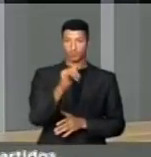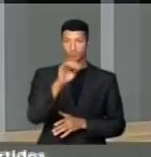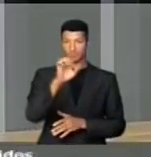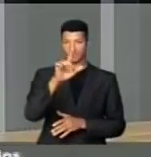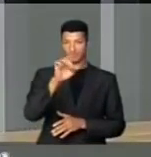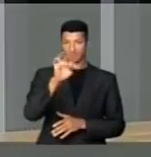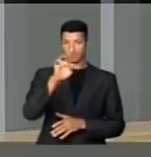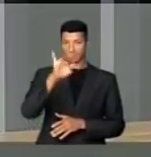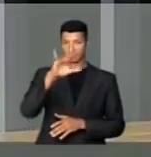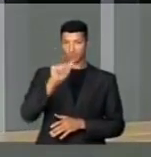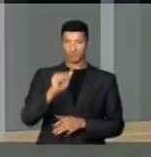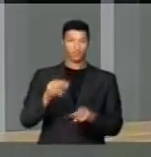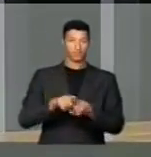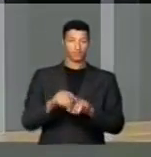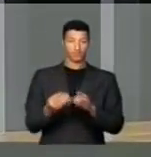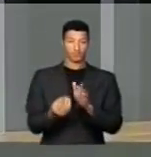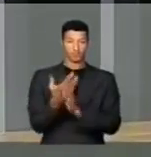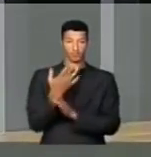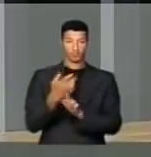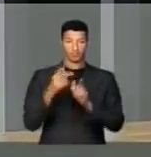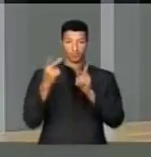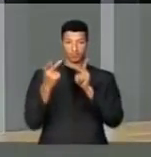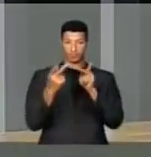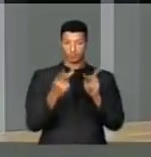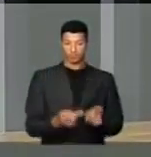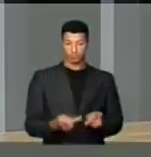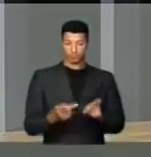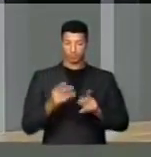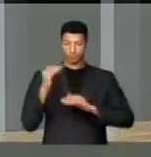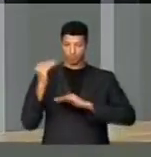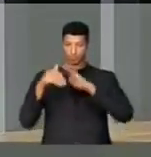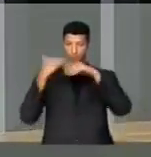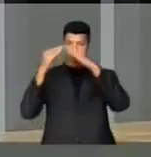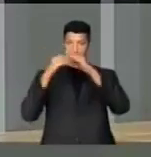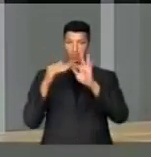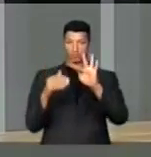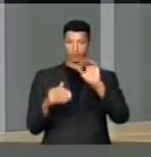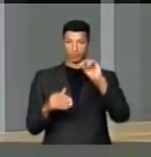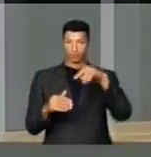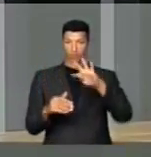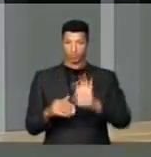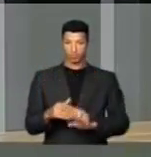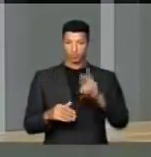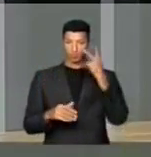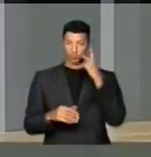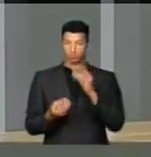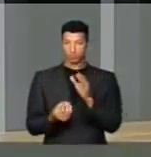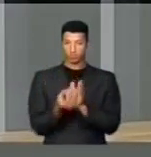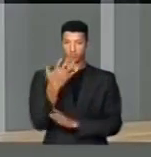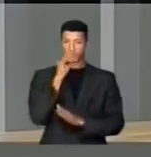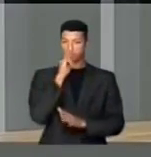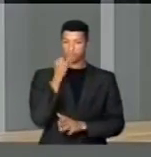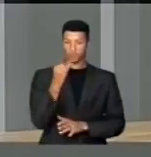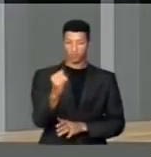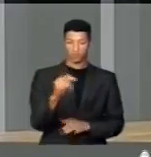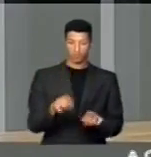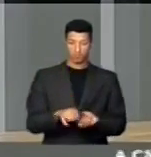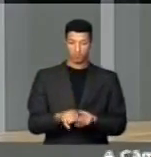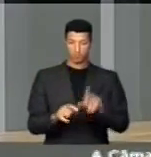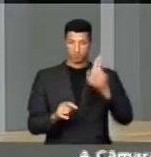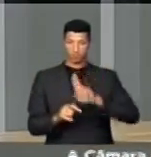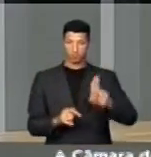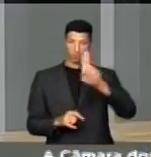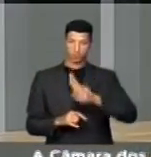elétrica. Implantação de projetos de desenvolvimento de fontes renováveis para geração de energia e de